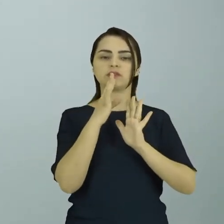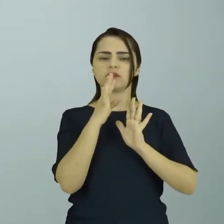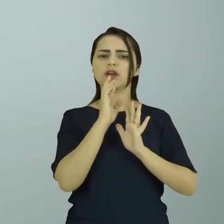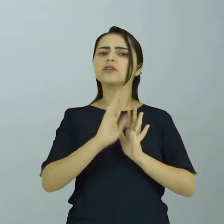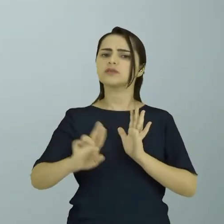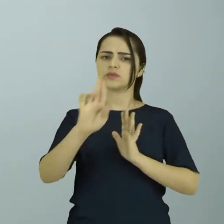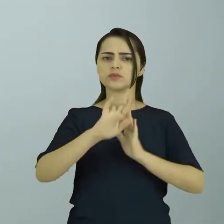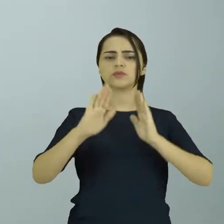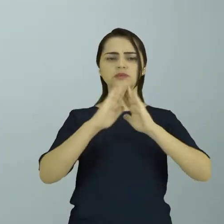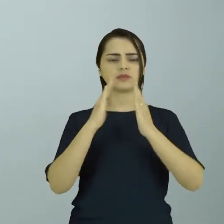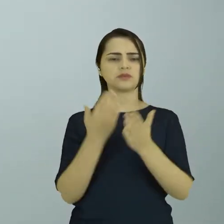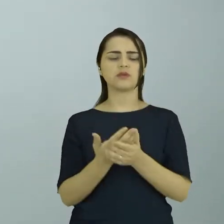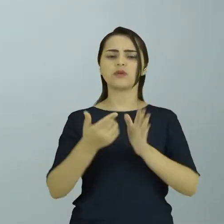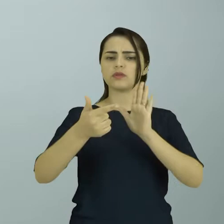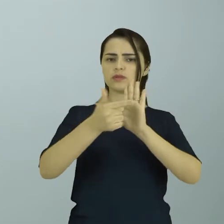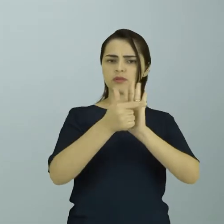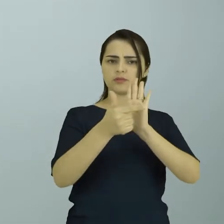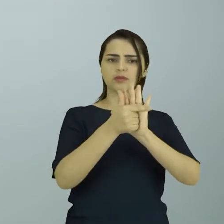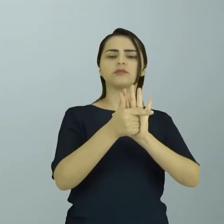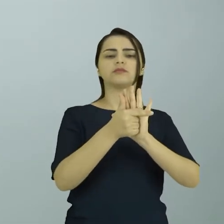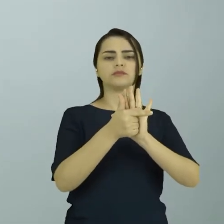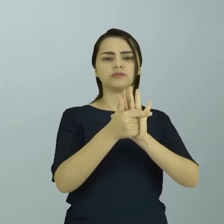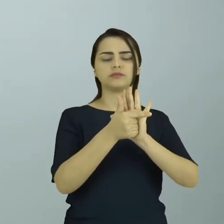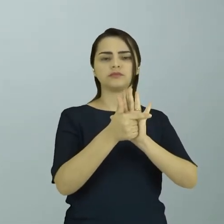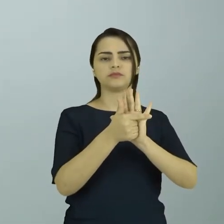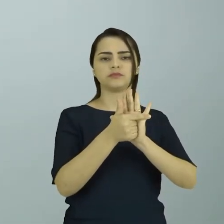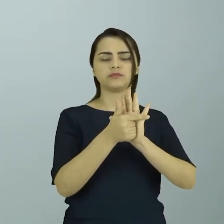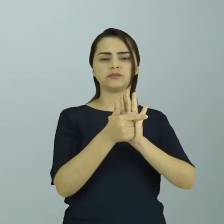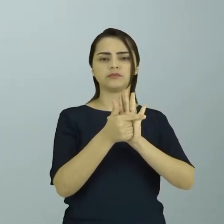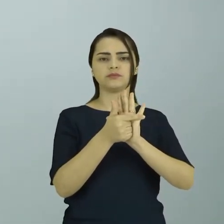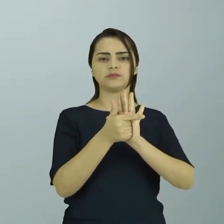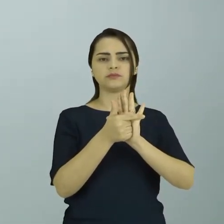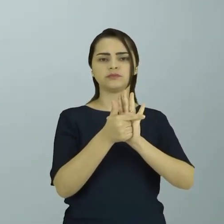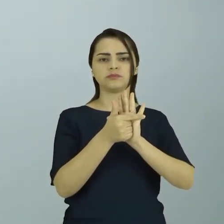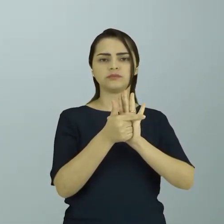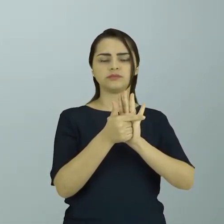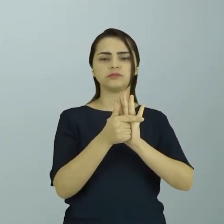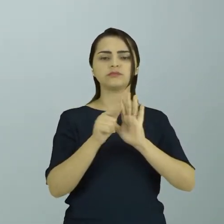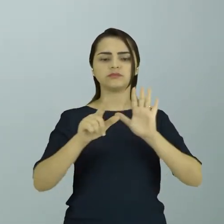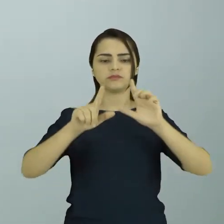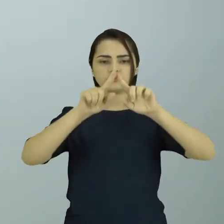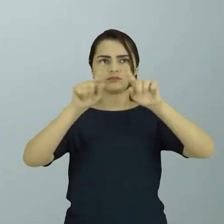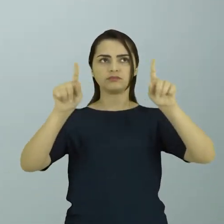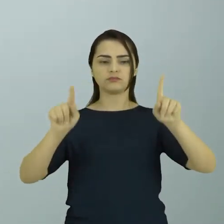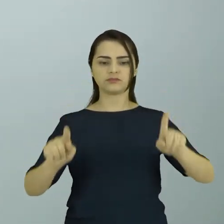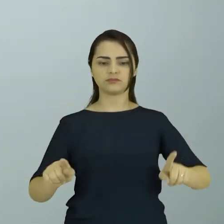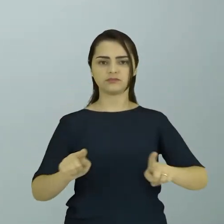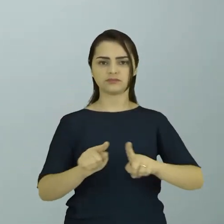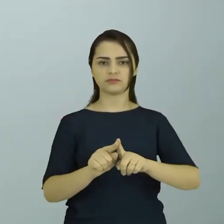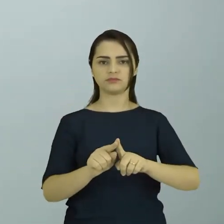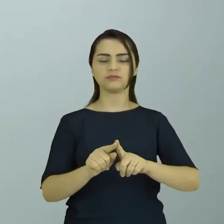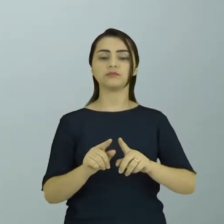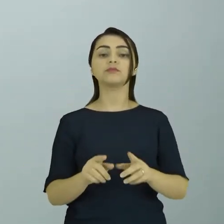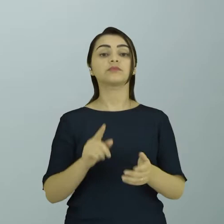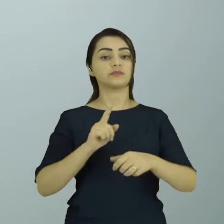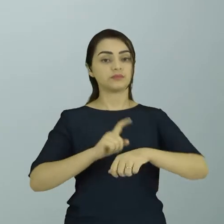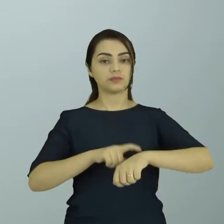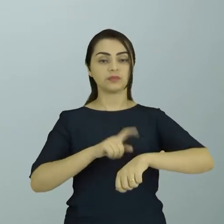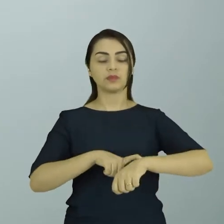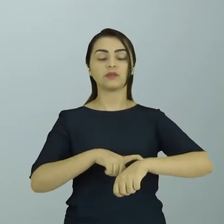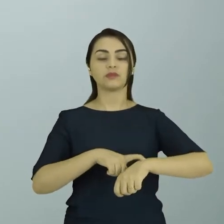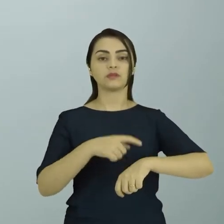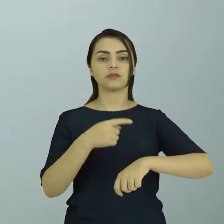na escola, uma folha de papel A4. Está aqui no formato de um retângulo. E a partir do momento que